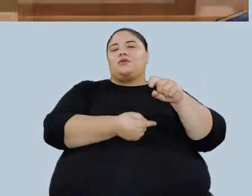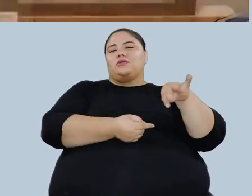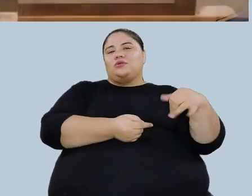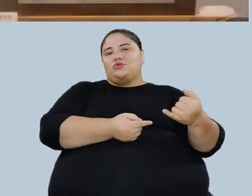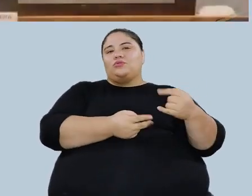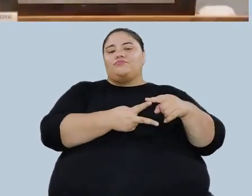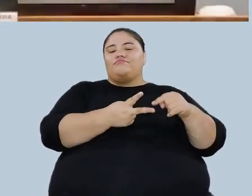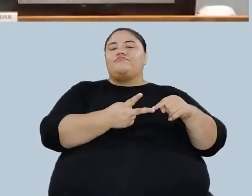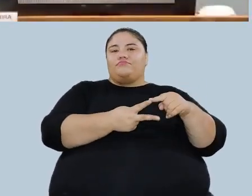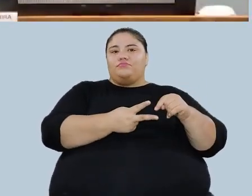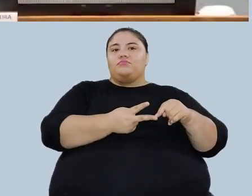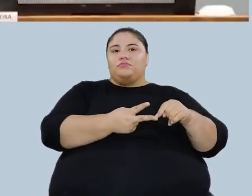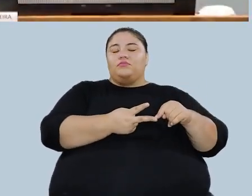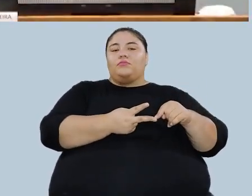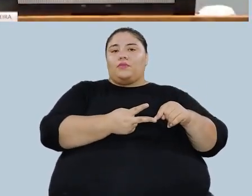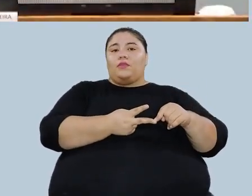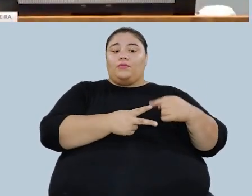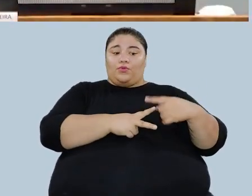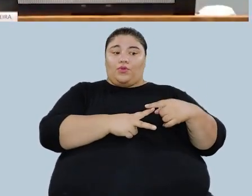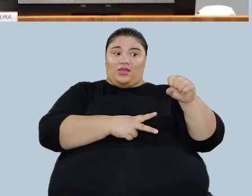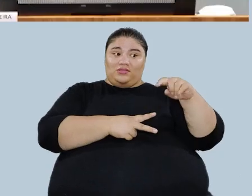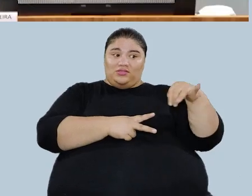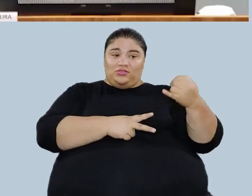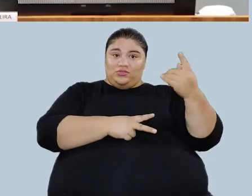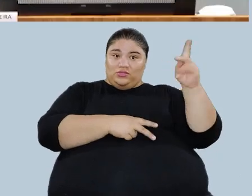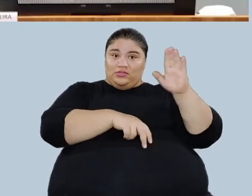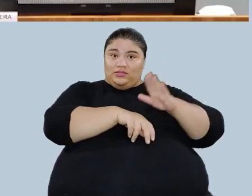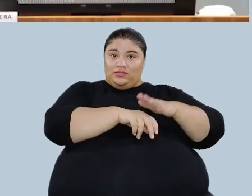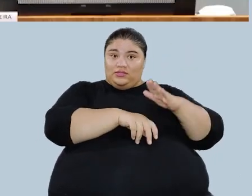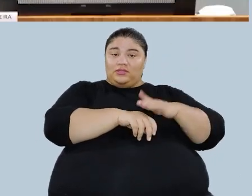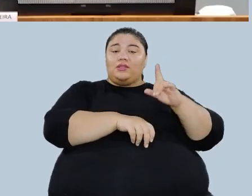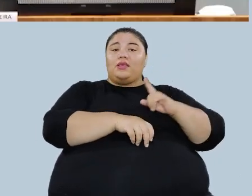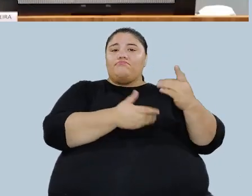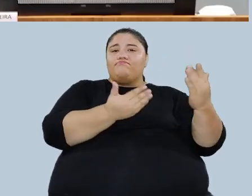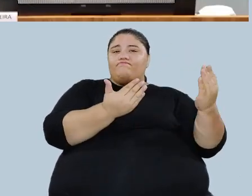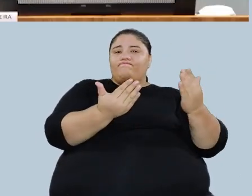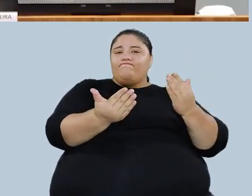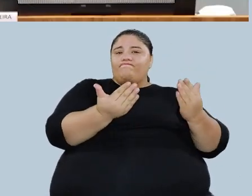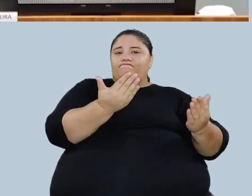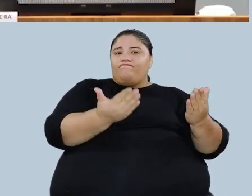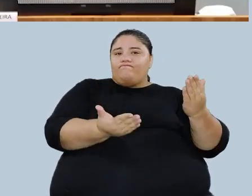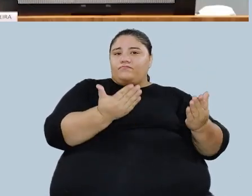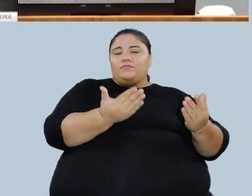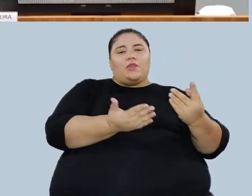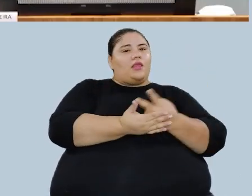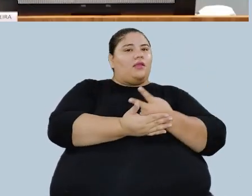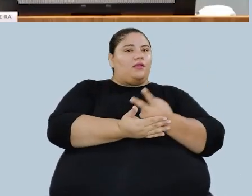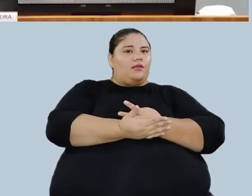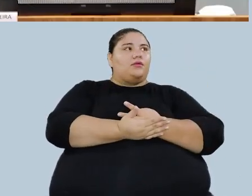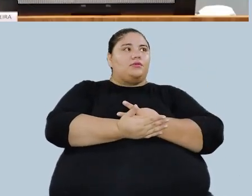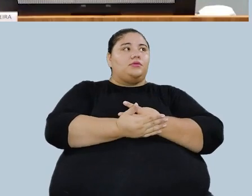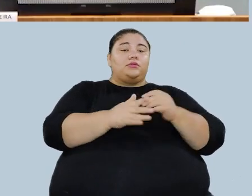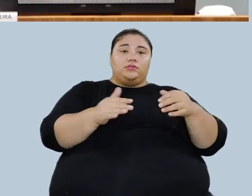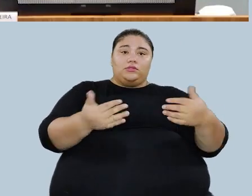e COFINS, que o STJ tem feito uma equivalência entre os dois, errada. Então, assim,